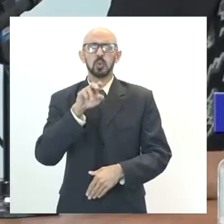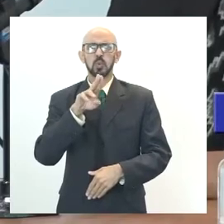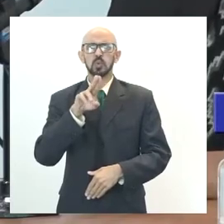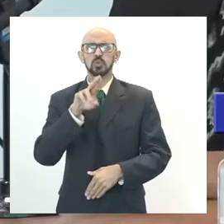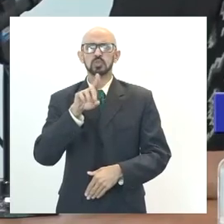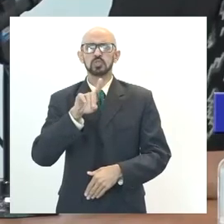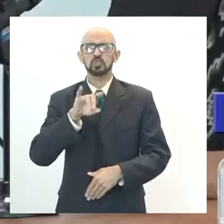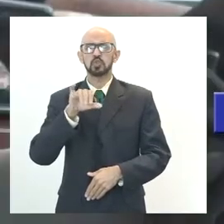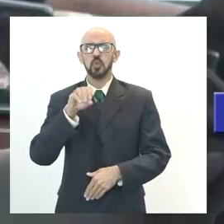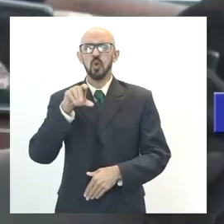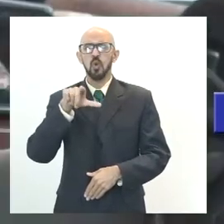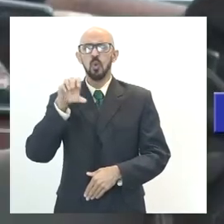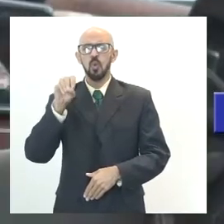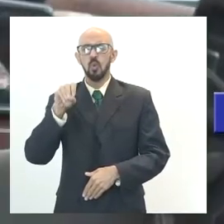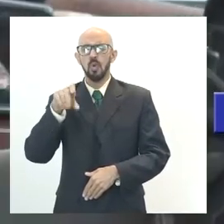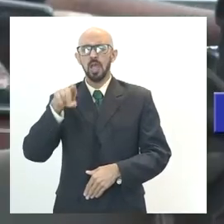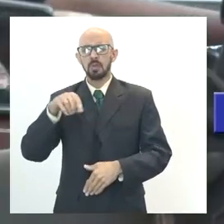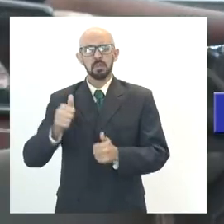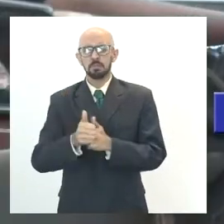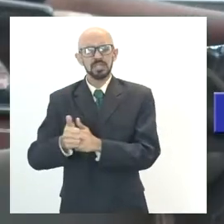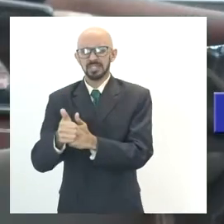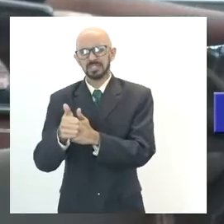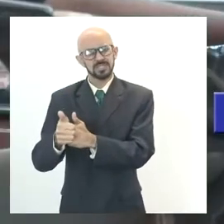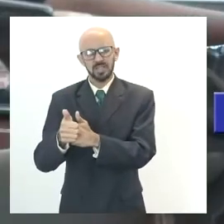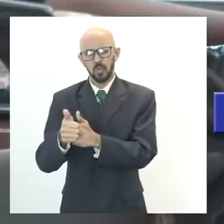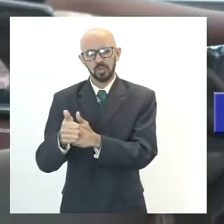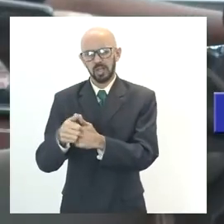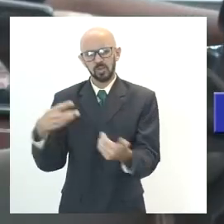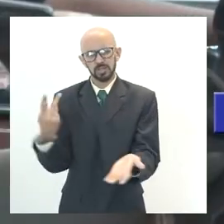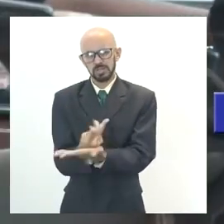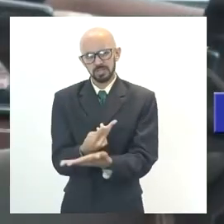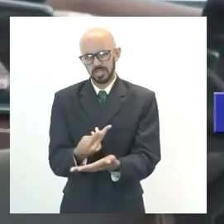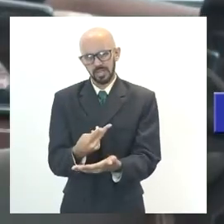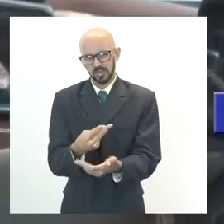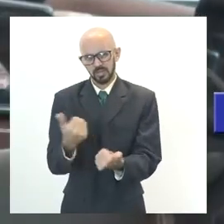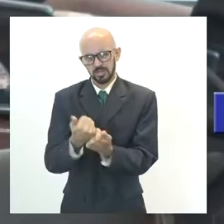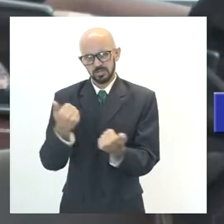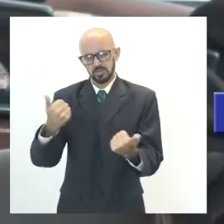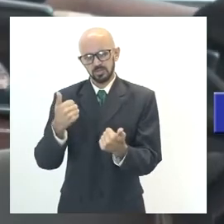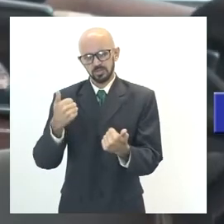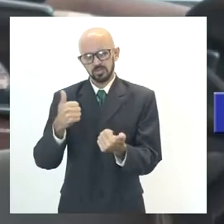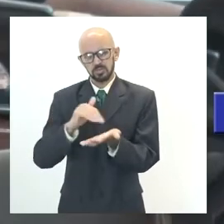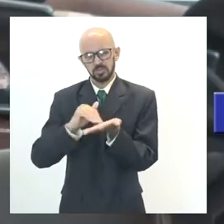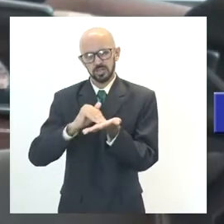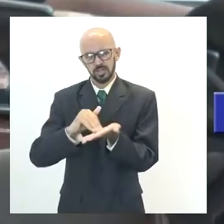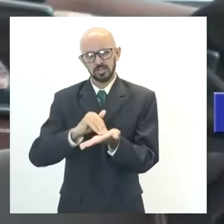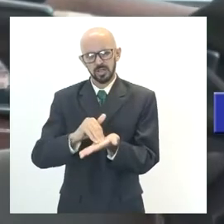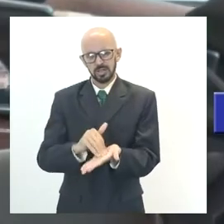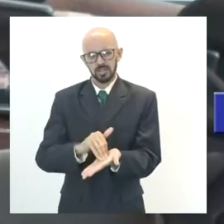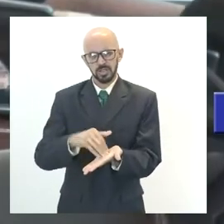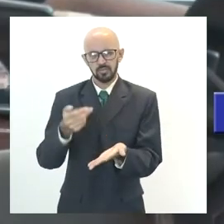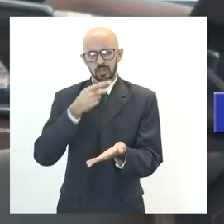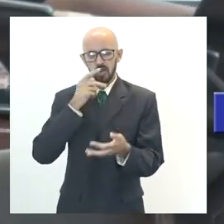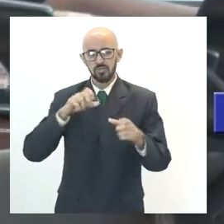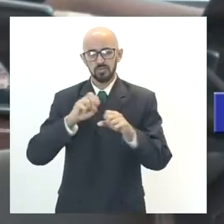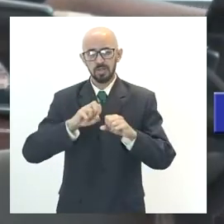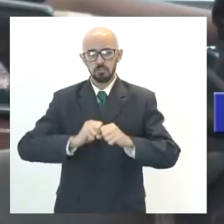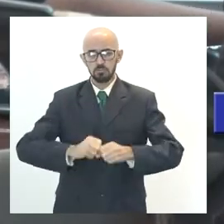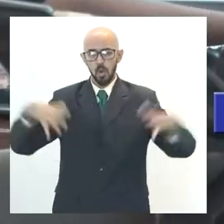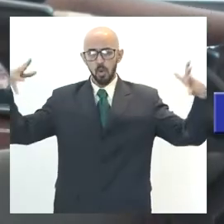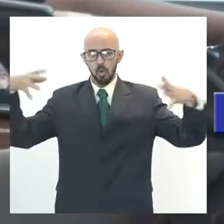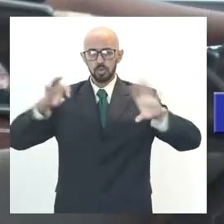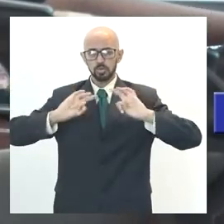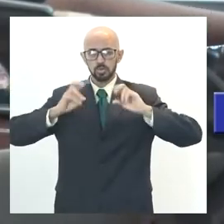assim tá lá pelos corredores do da Superintendência dizendo que vai explodir todos os sindicalistas